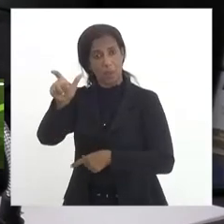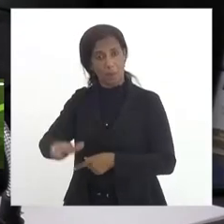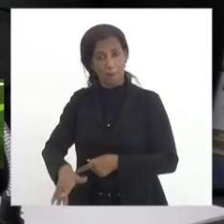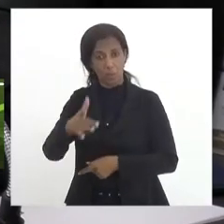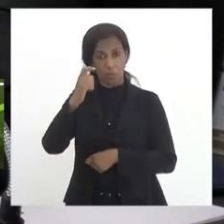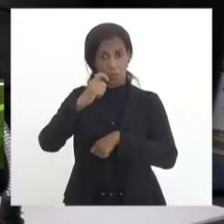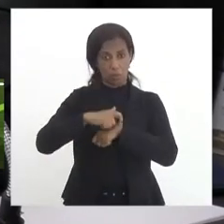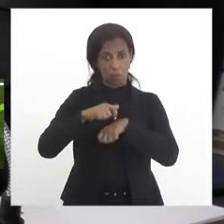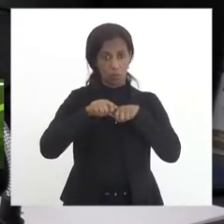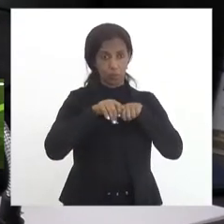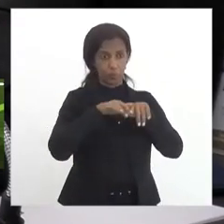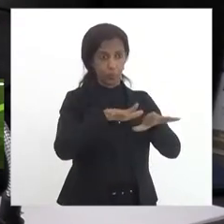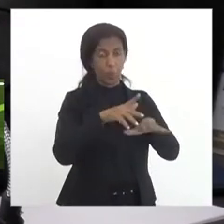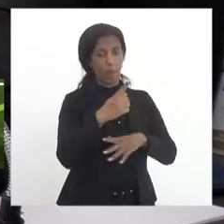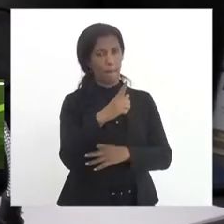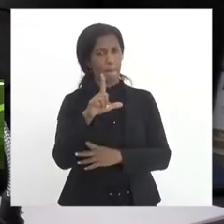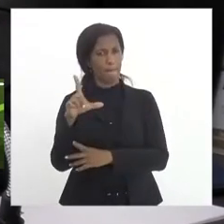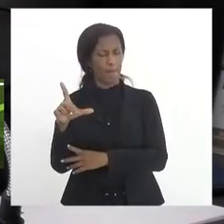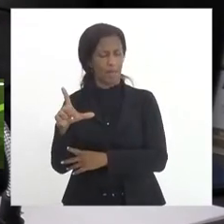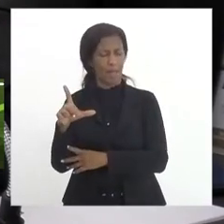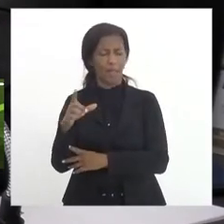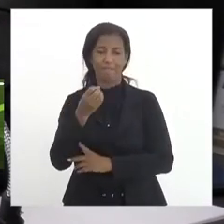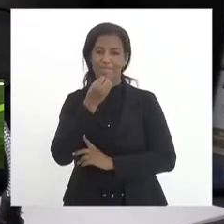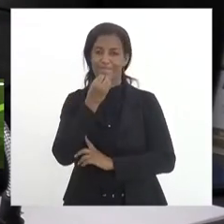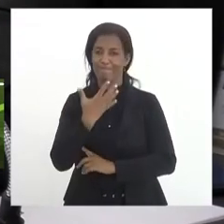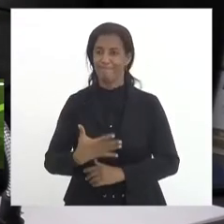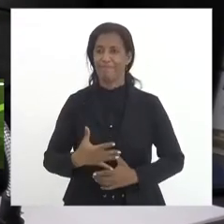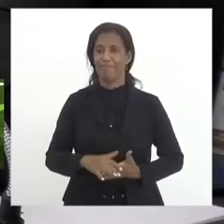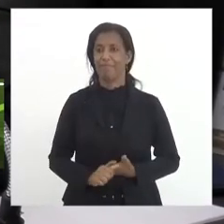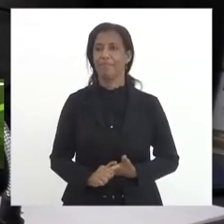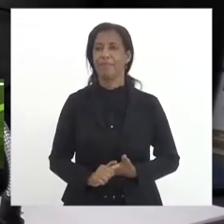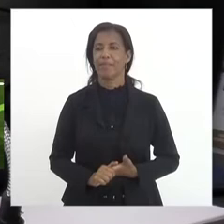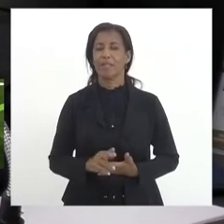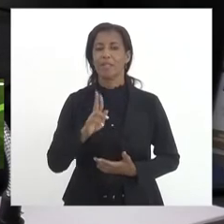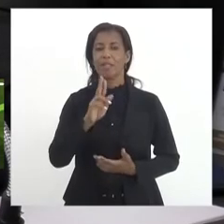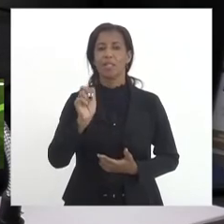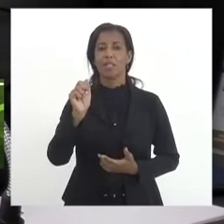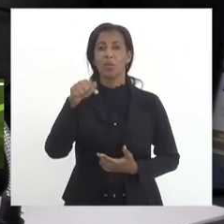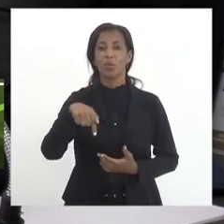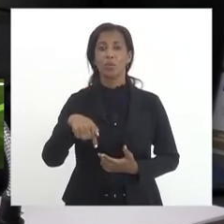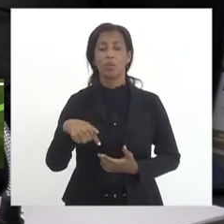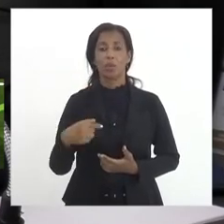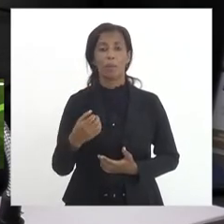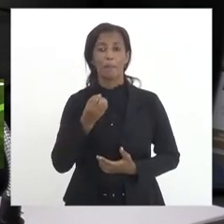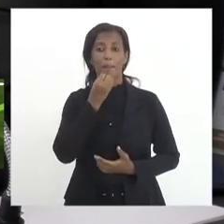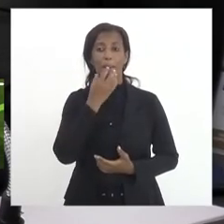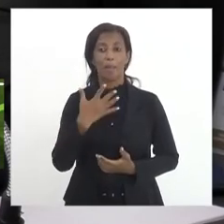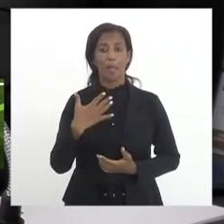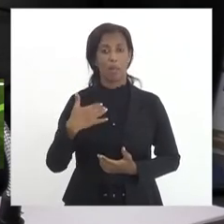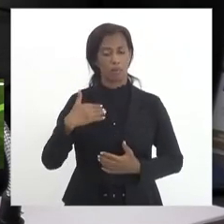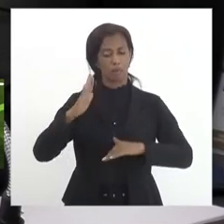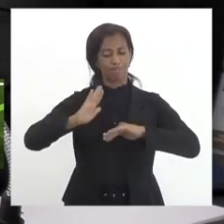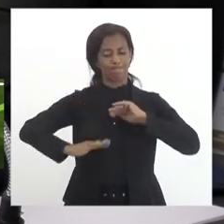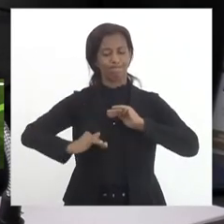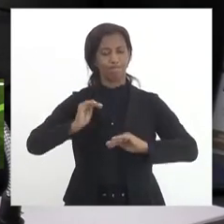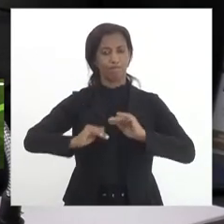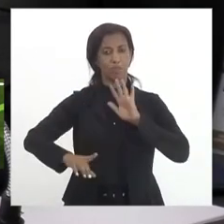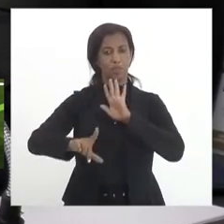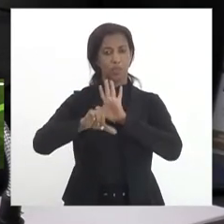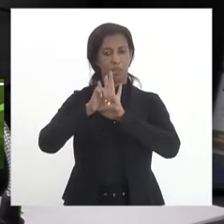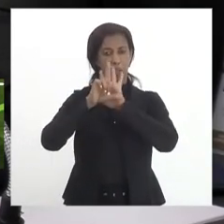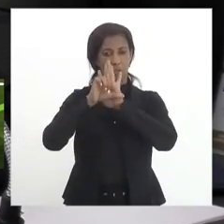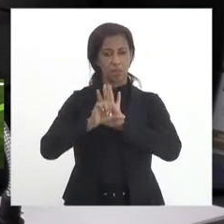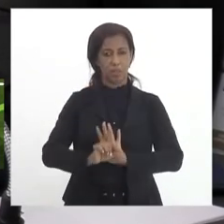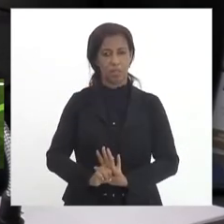pandemia, o projeto é pertinente e, utilizando como argumento jurídico a nossa competência de legislar